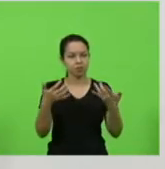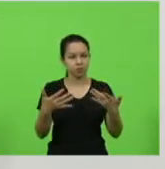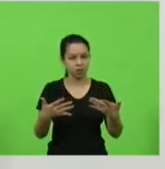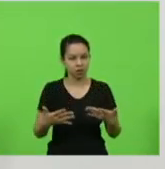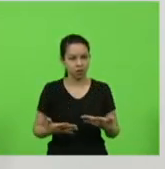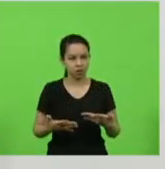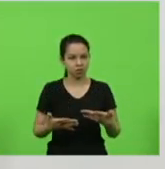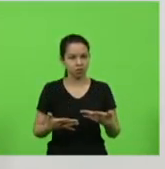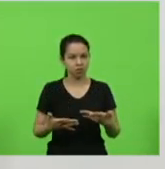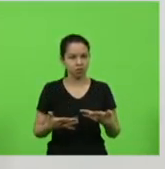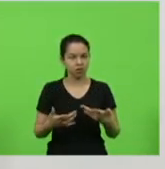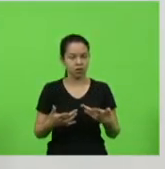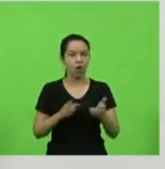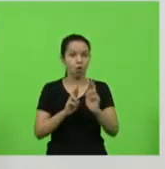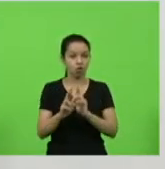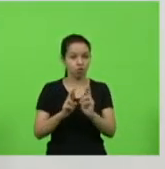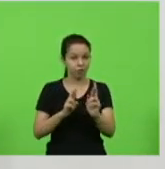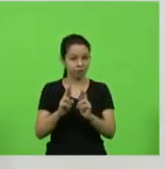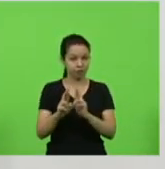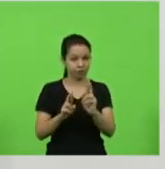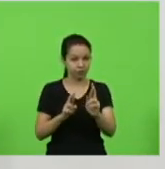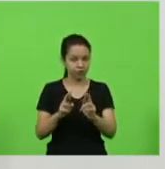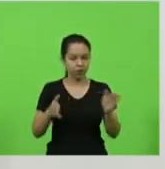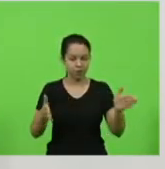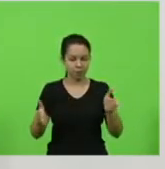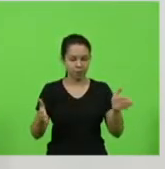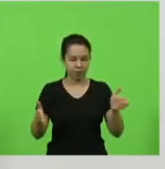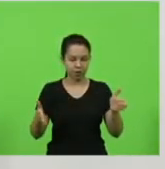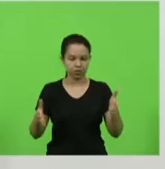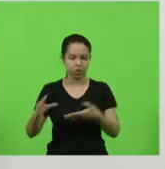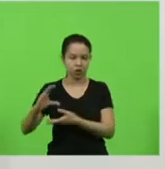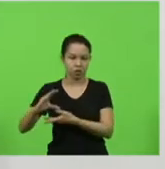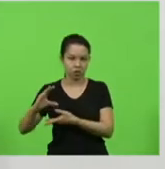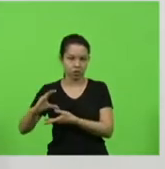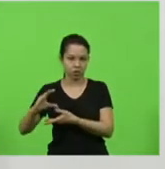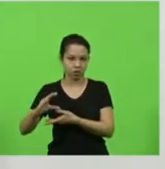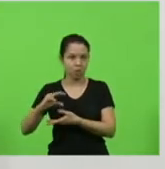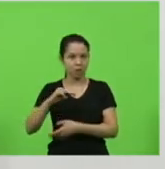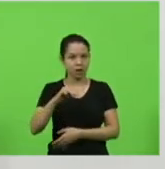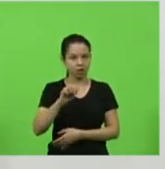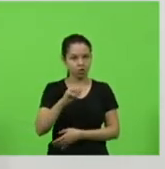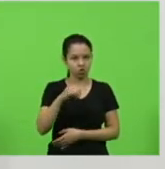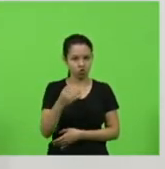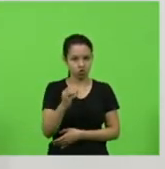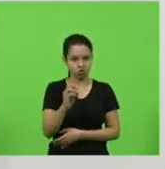que faz a ligação de Canoinhas, Major Vieira, Papanduva.